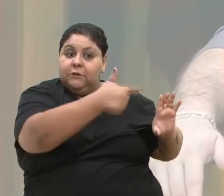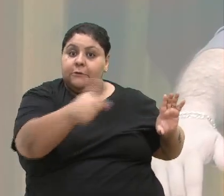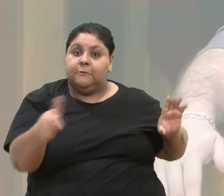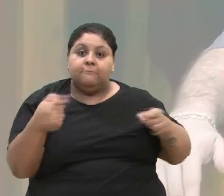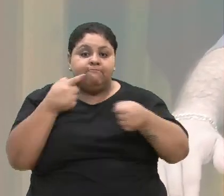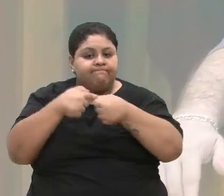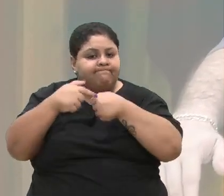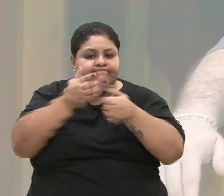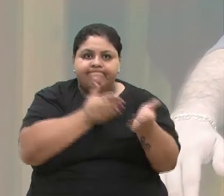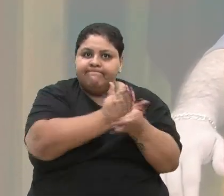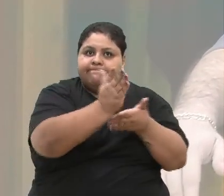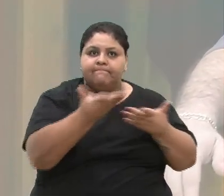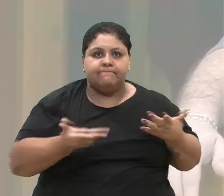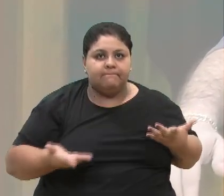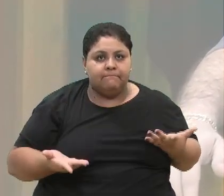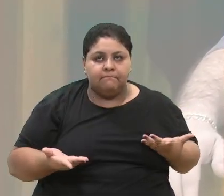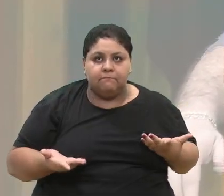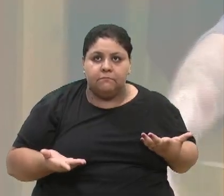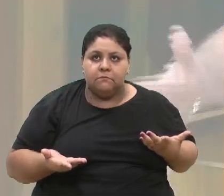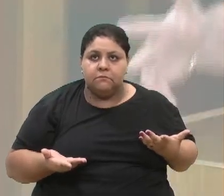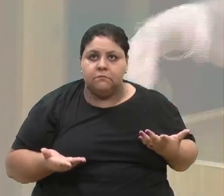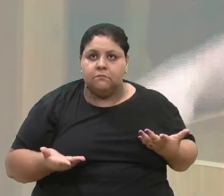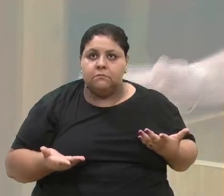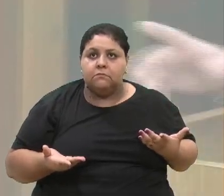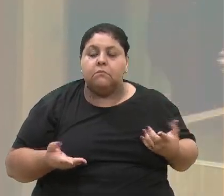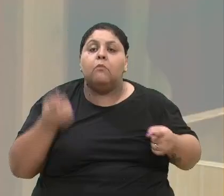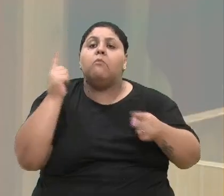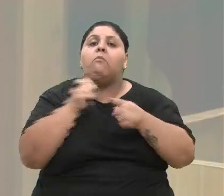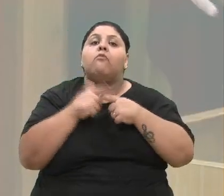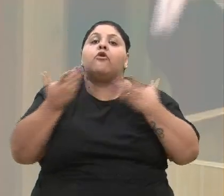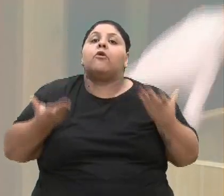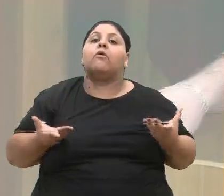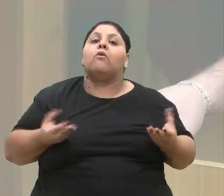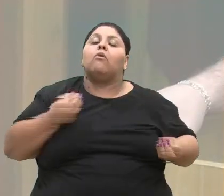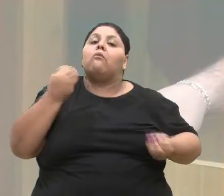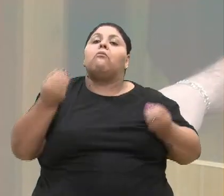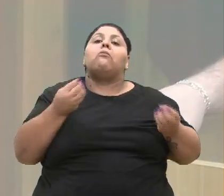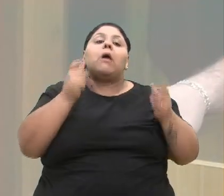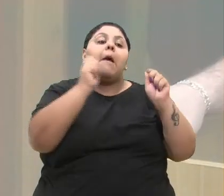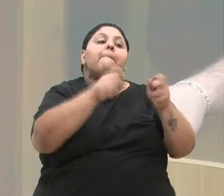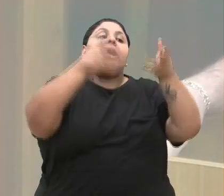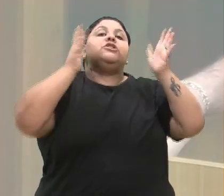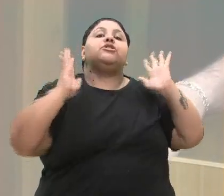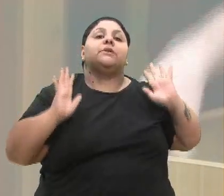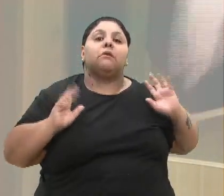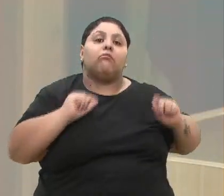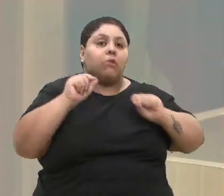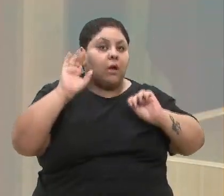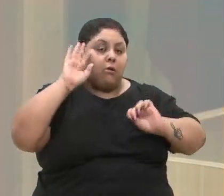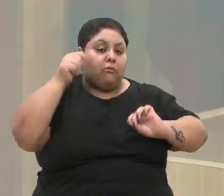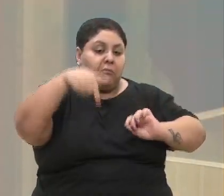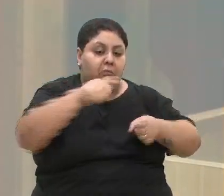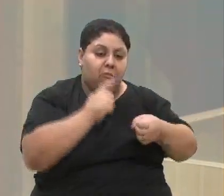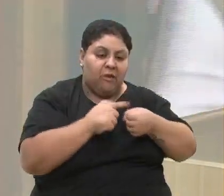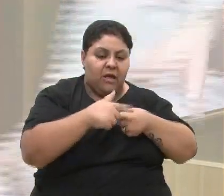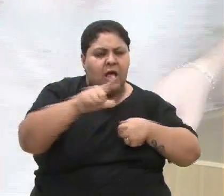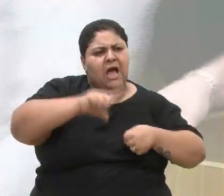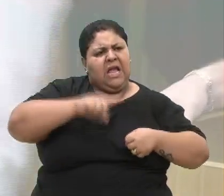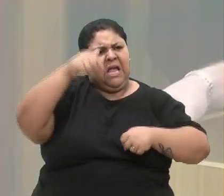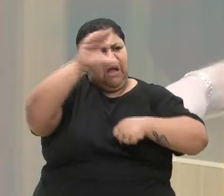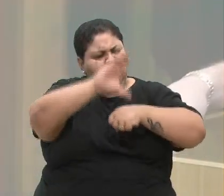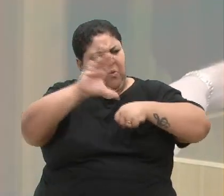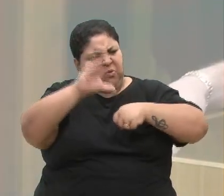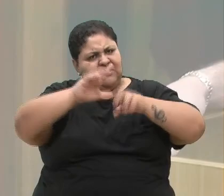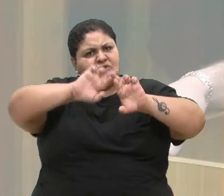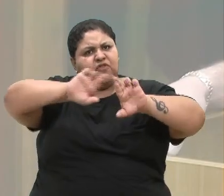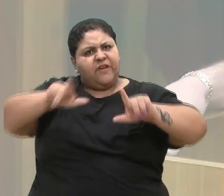municípios foram aprovados. O porquê disso? Qual é a mágica? Caxias do Sul tem uma constituição